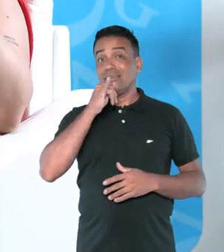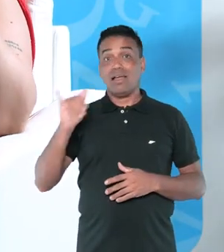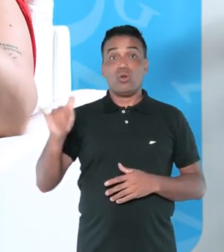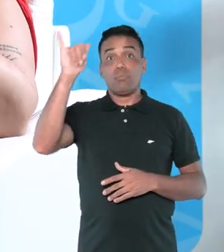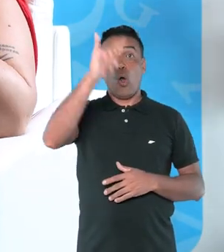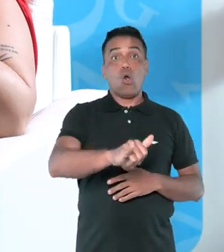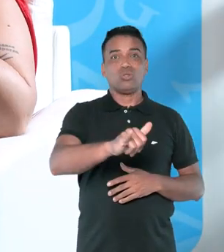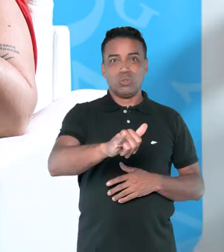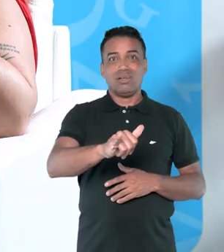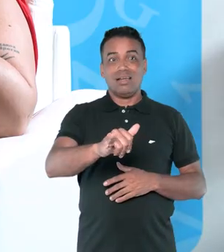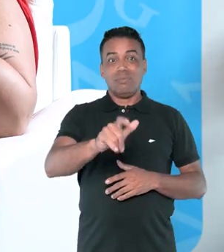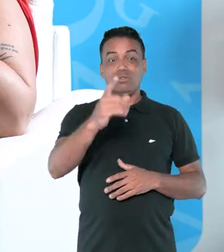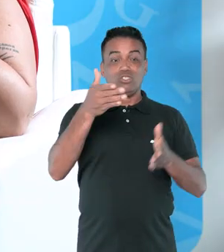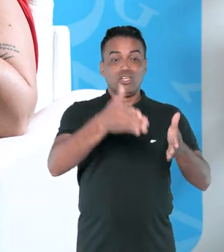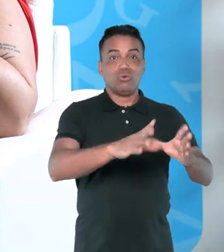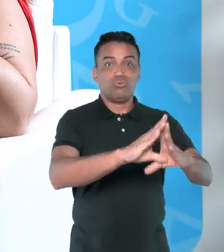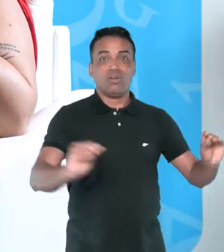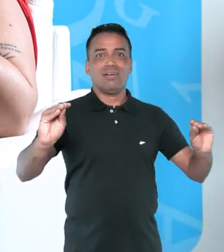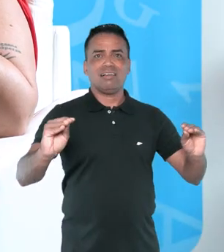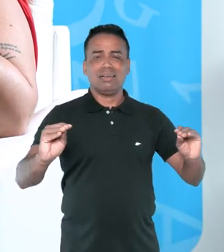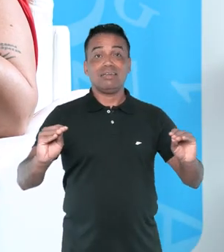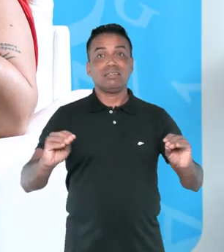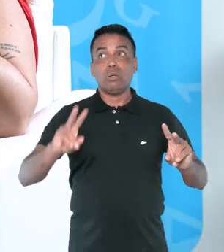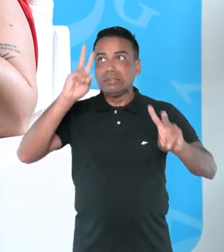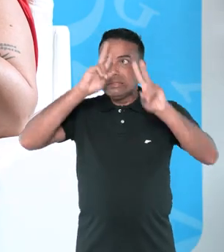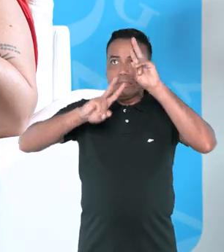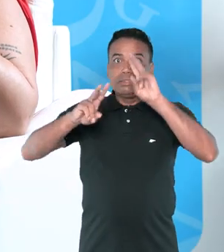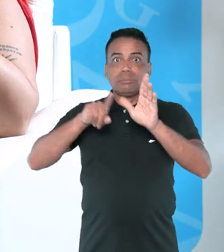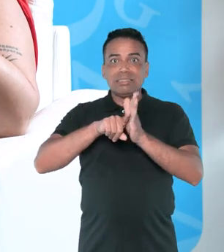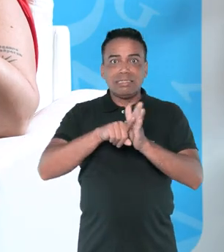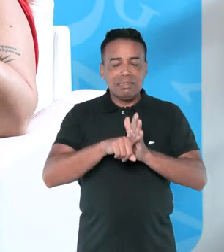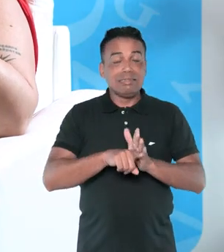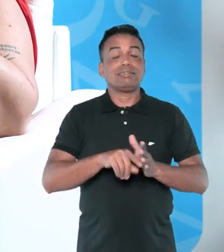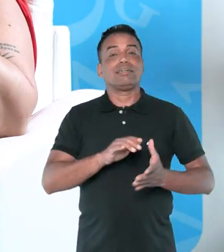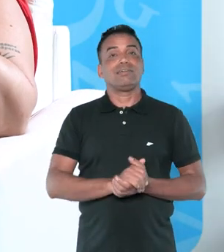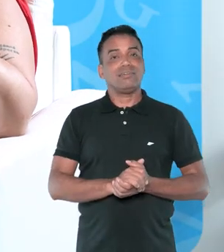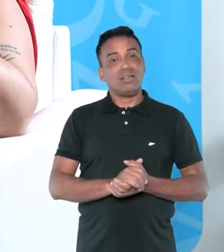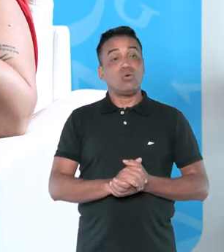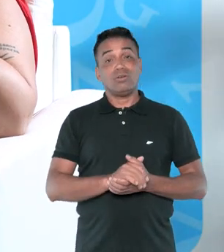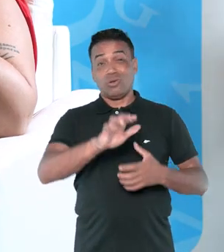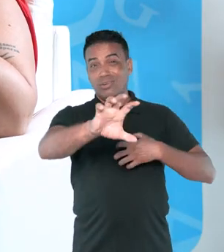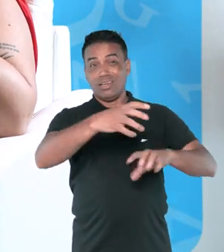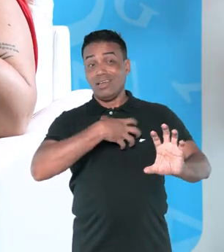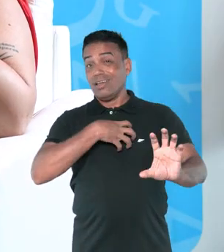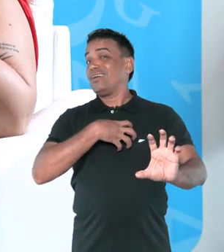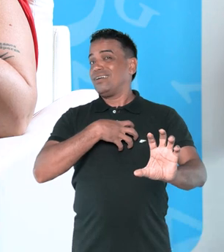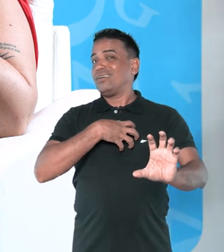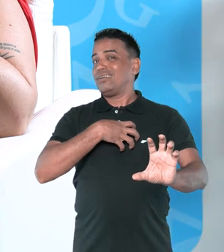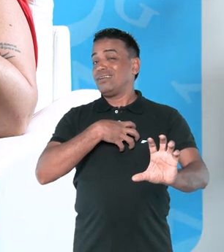Eu fiquei muito obcecada com essa história de desaparecimento. Mas isso que você está falando do enxergar o outro, que é o que eu acho que é mais